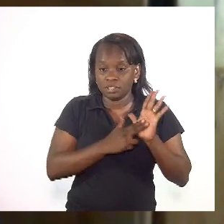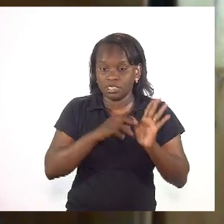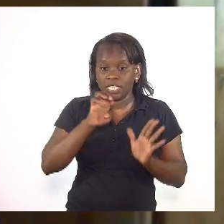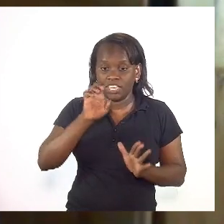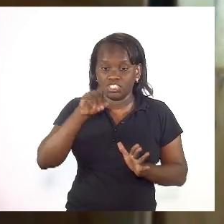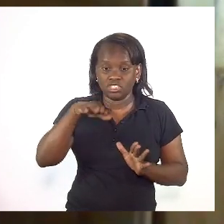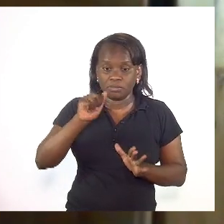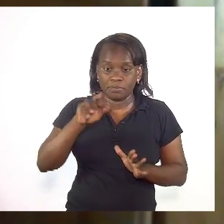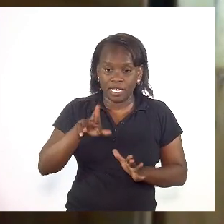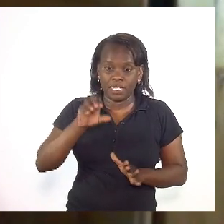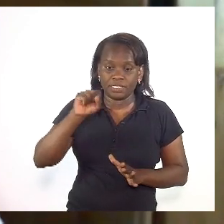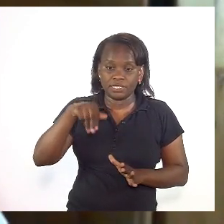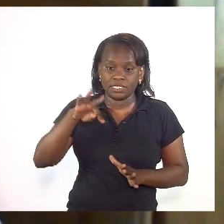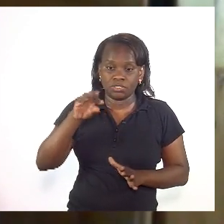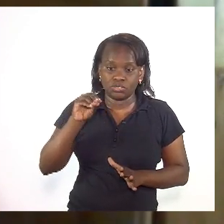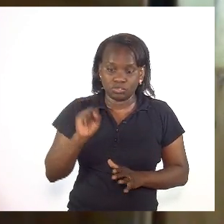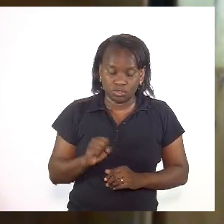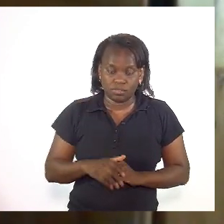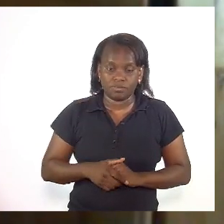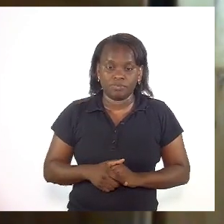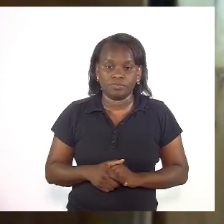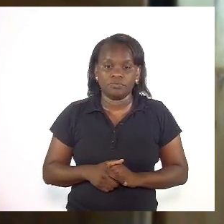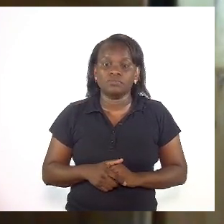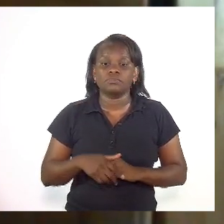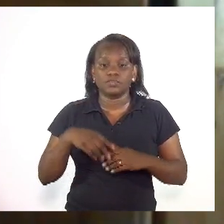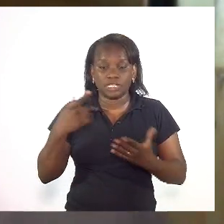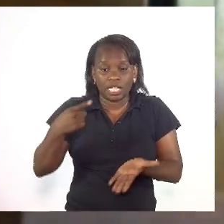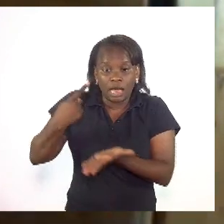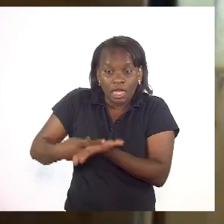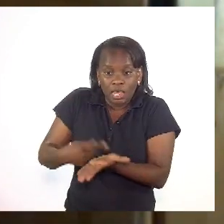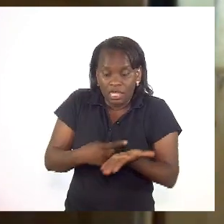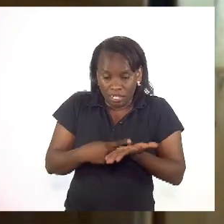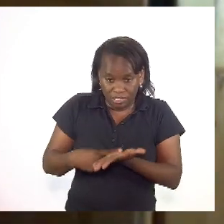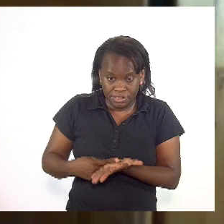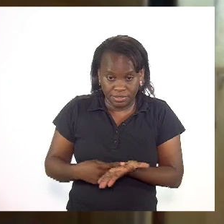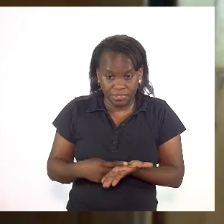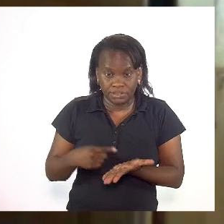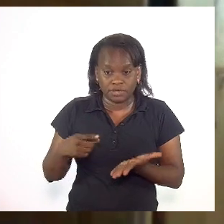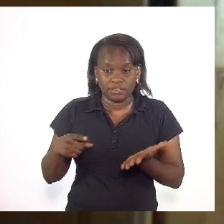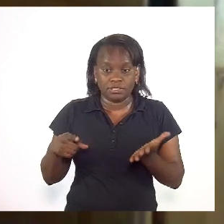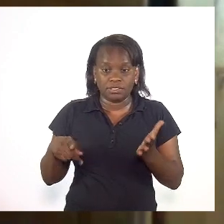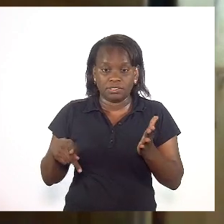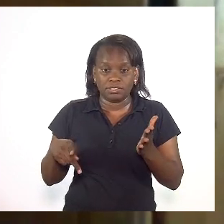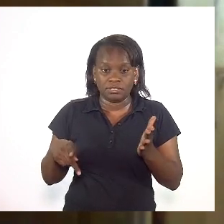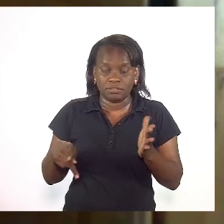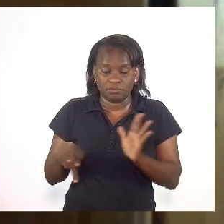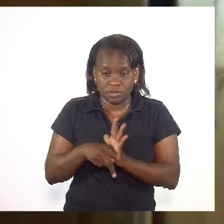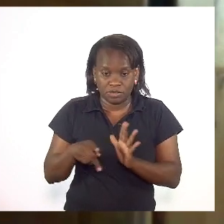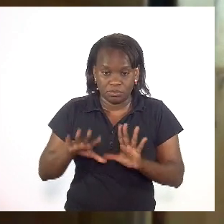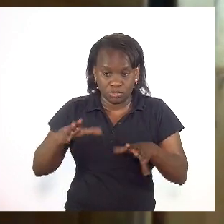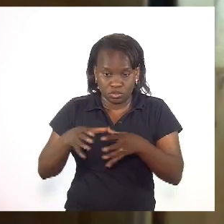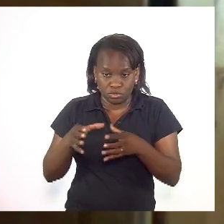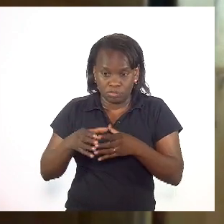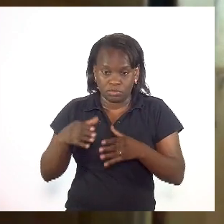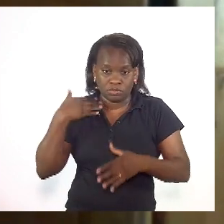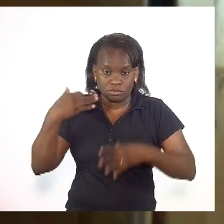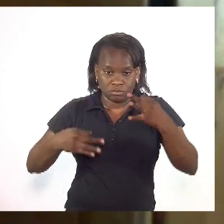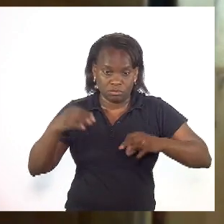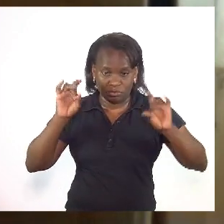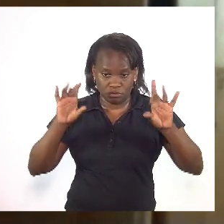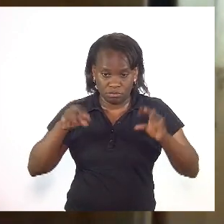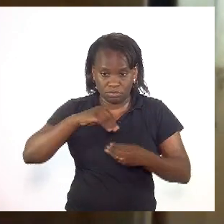Edmar Santos. Esse acórdão do Egrégio Tribunal Especial Misto,